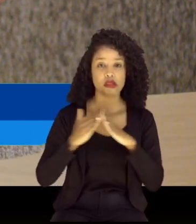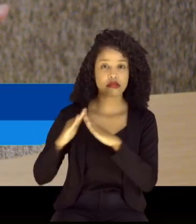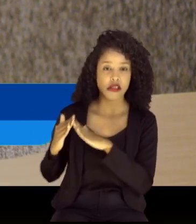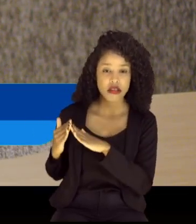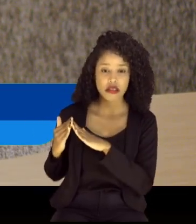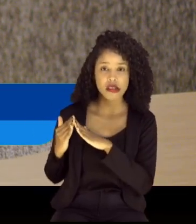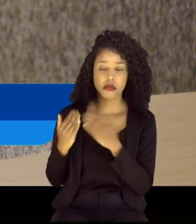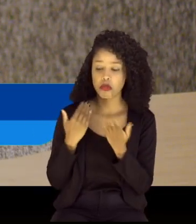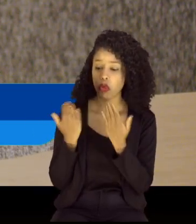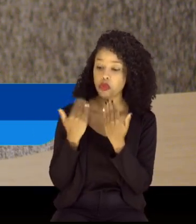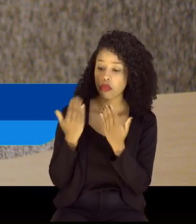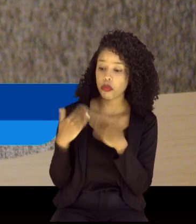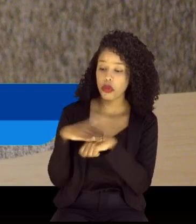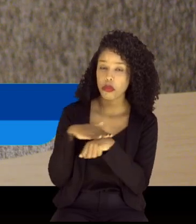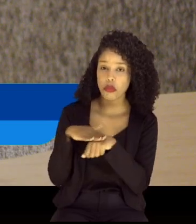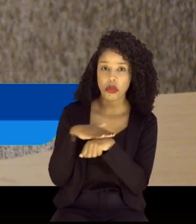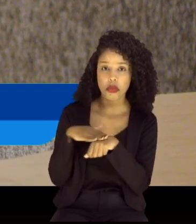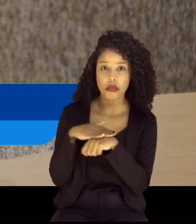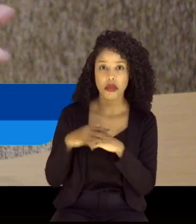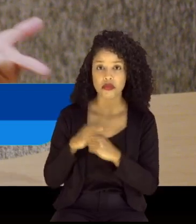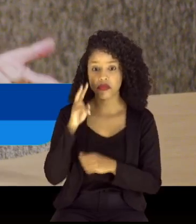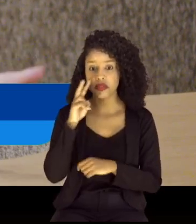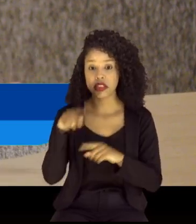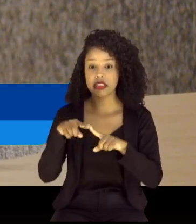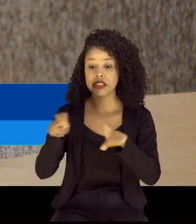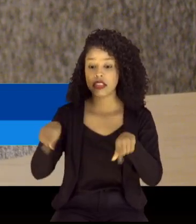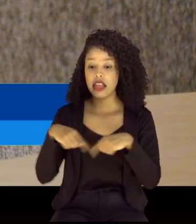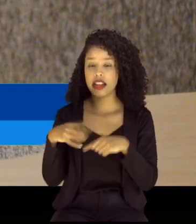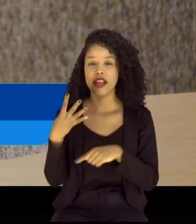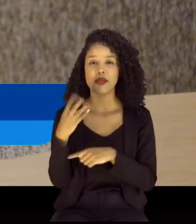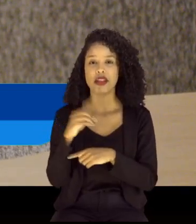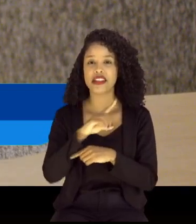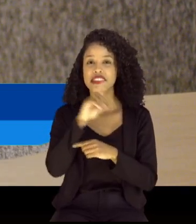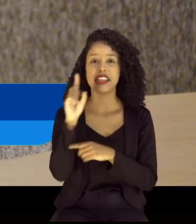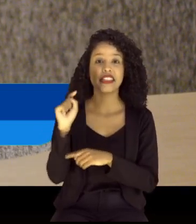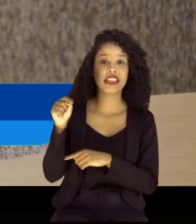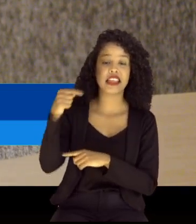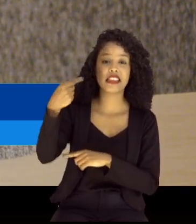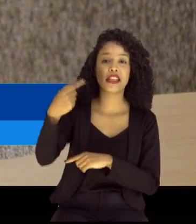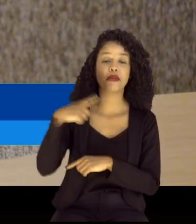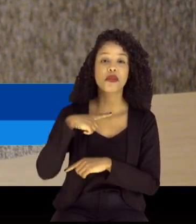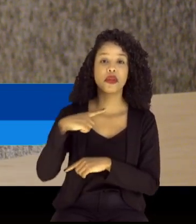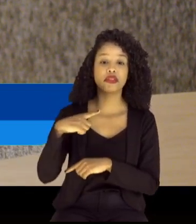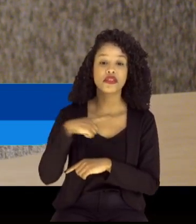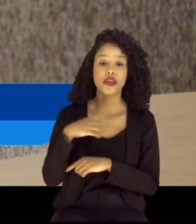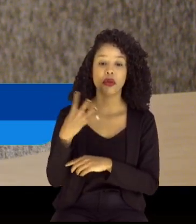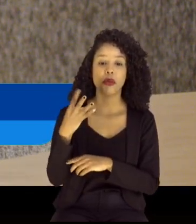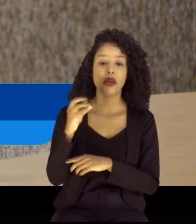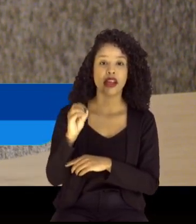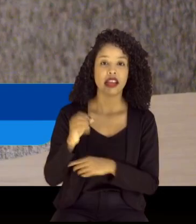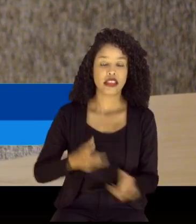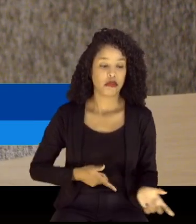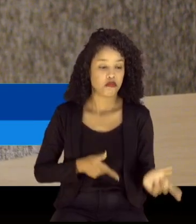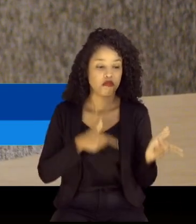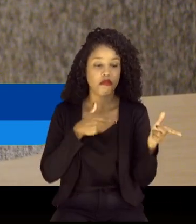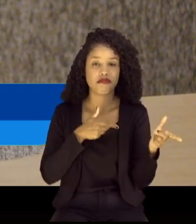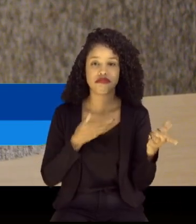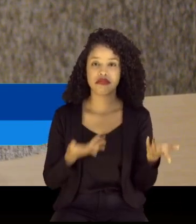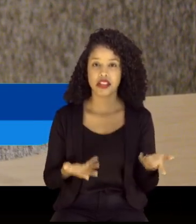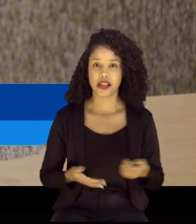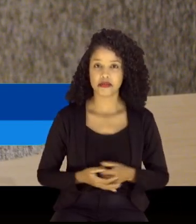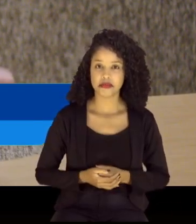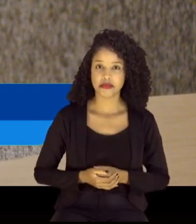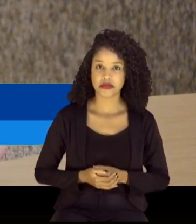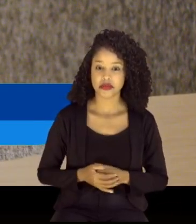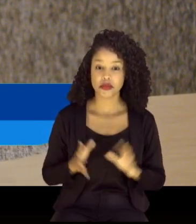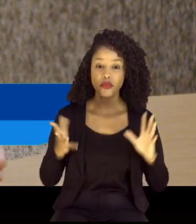papo, se brincar, viu a sala, onde 40 dias depois a Polícia Federal achou mais... de 40 fuzis e tudo